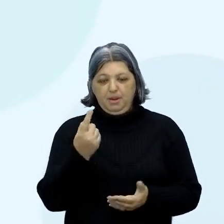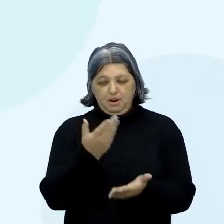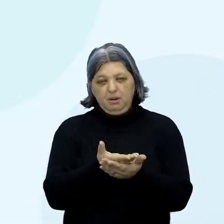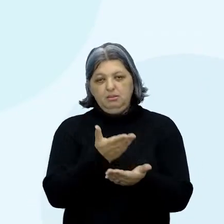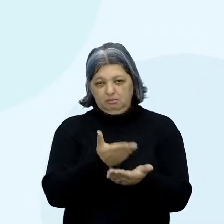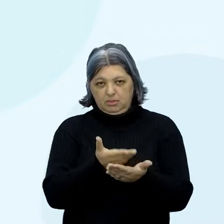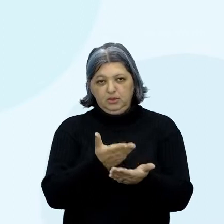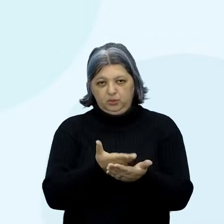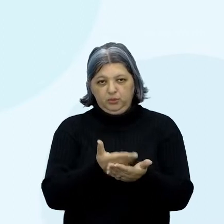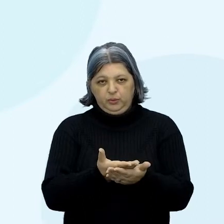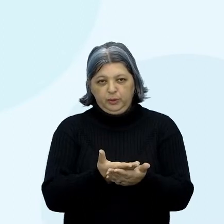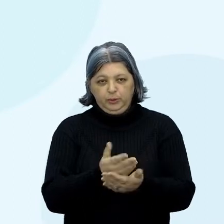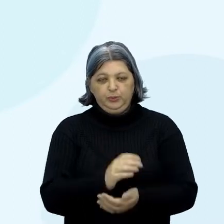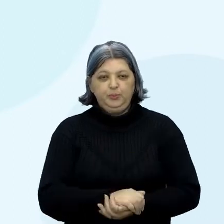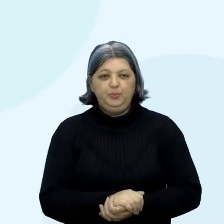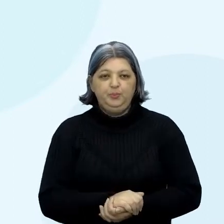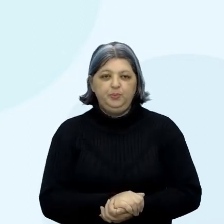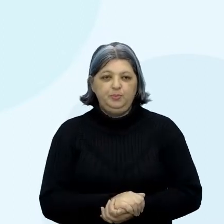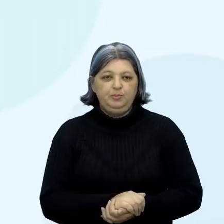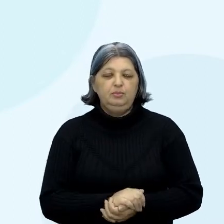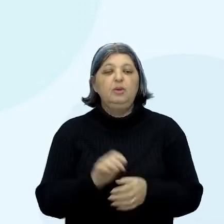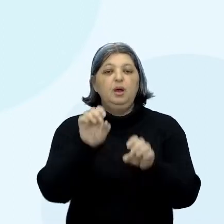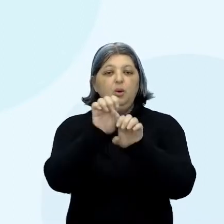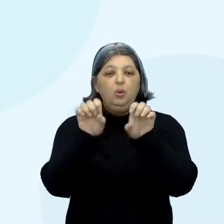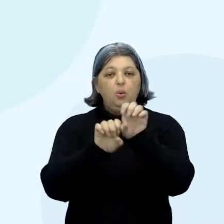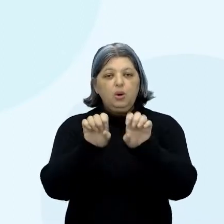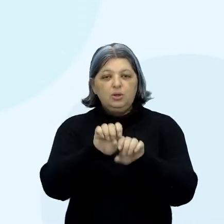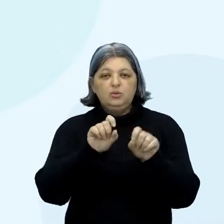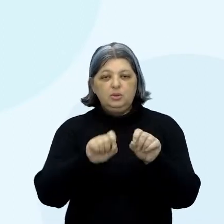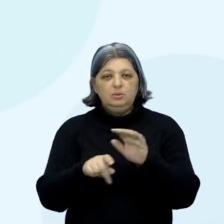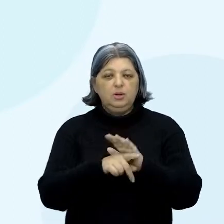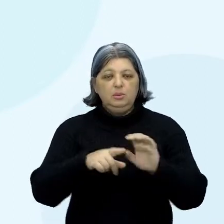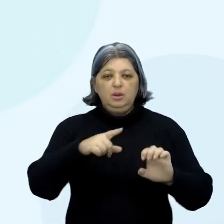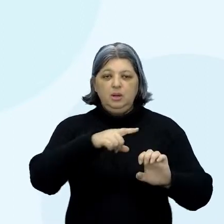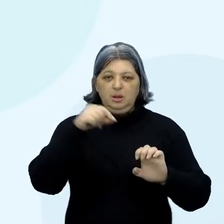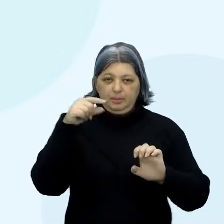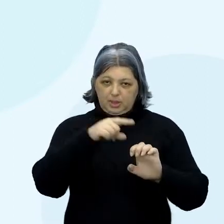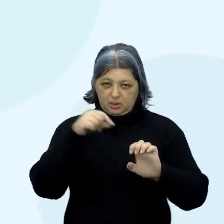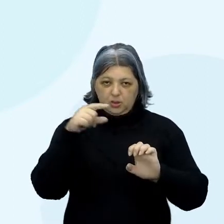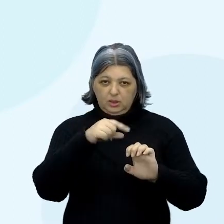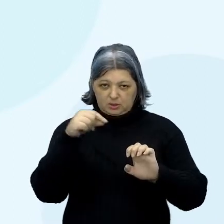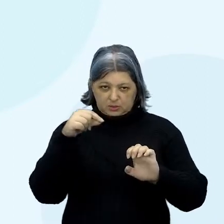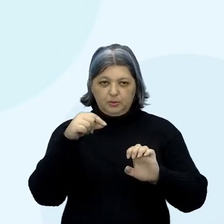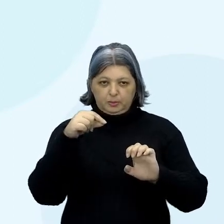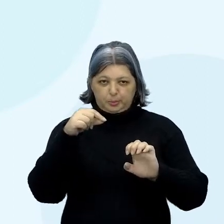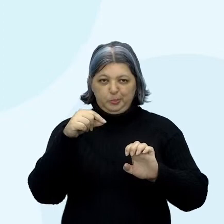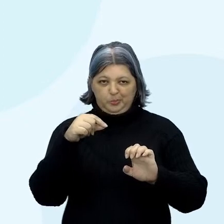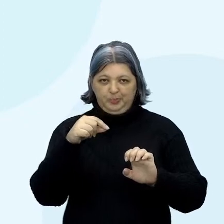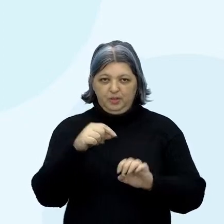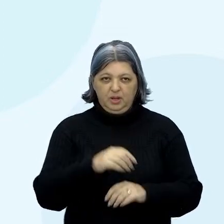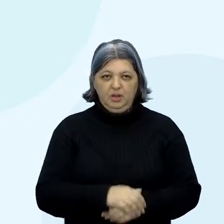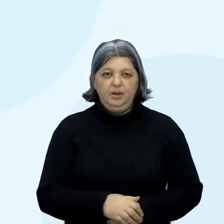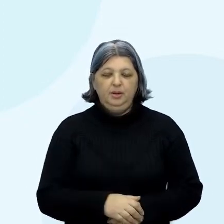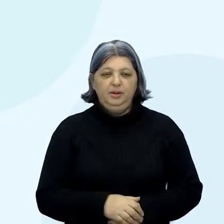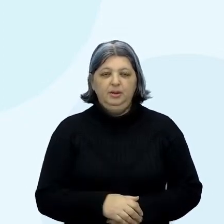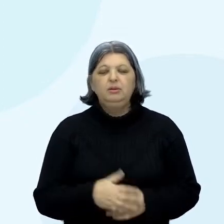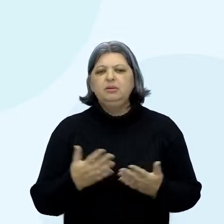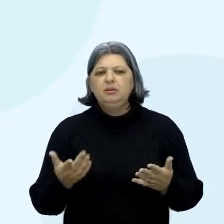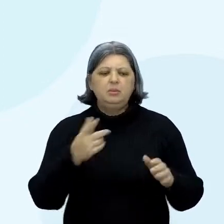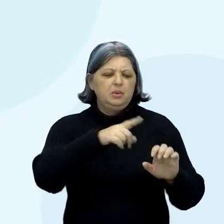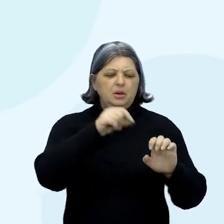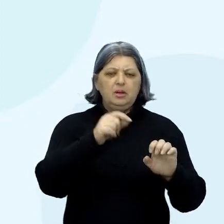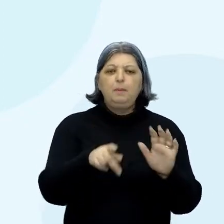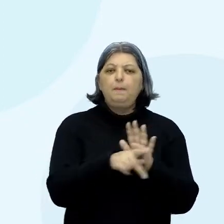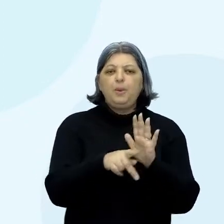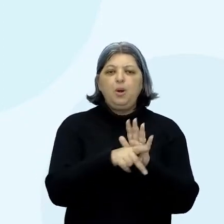5. O eixo estruturante é empreendedorismo. Então como a gente vai ser aí empreendedores dos